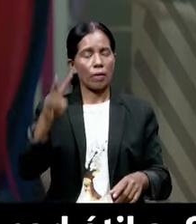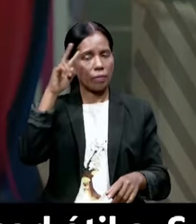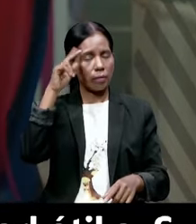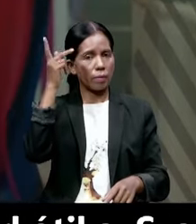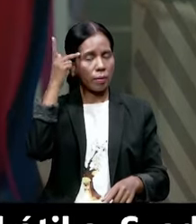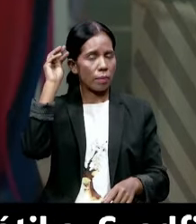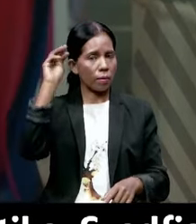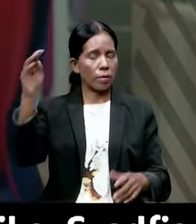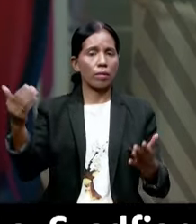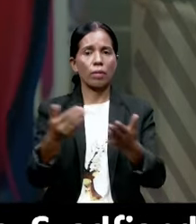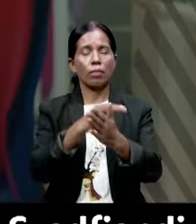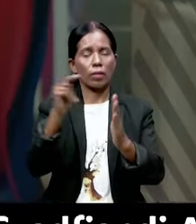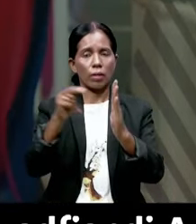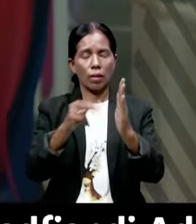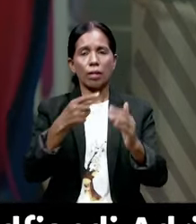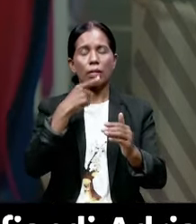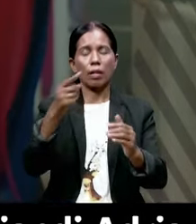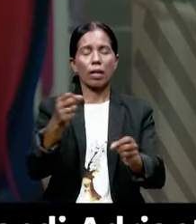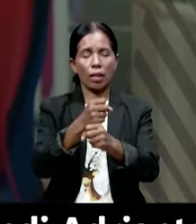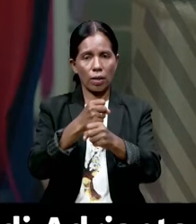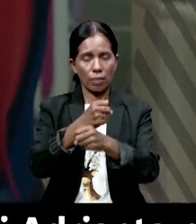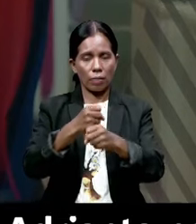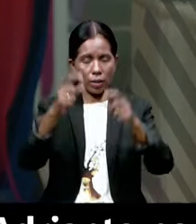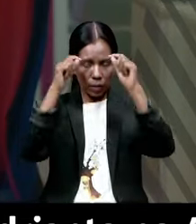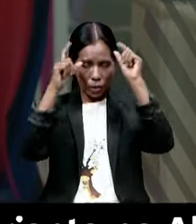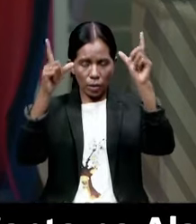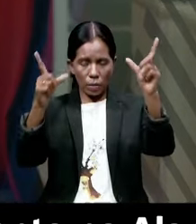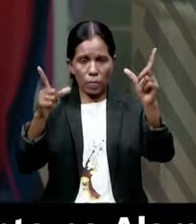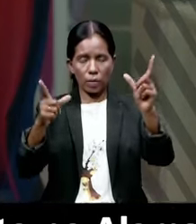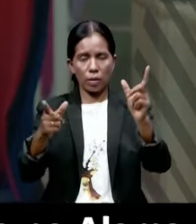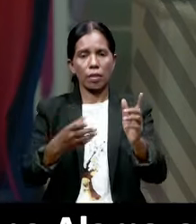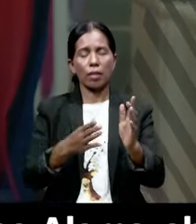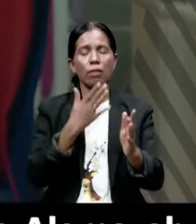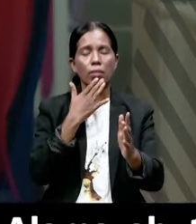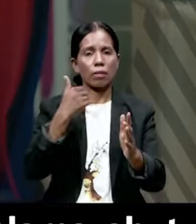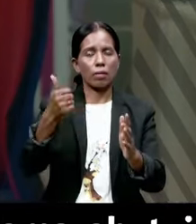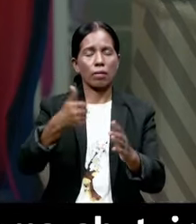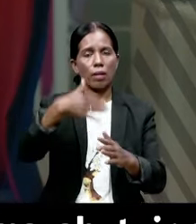Vice-Primeiro-Ministro Nova Zelândia HTT, Café Timor, qualidade as iha mundo.